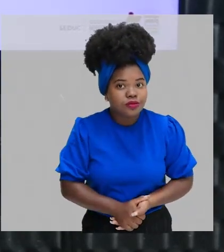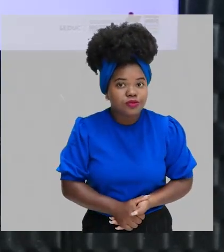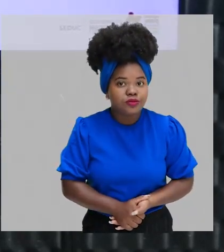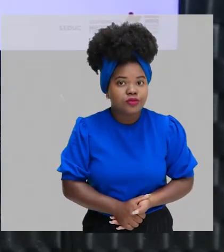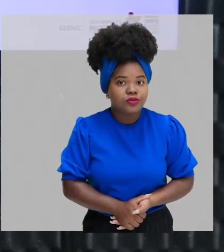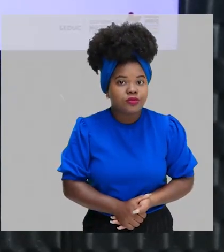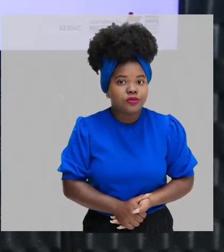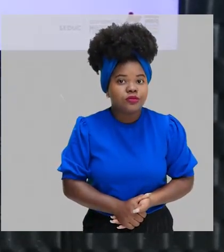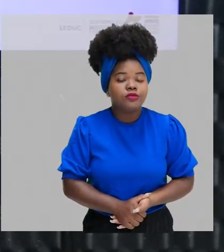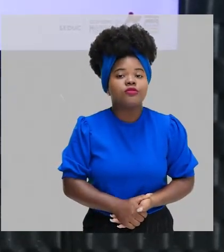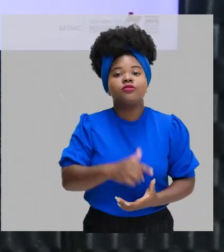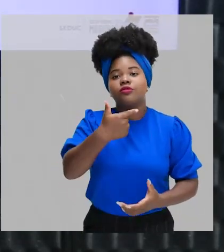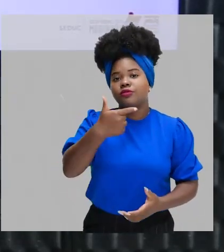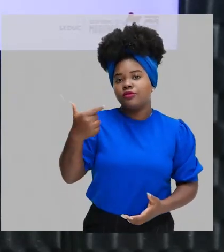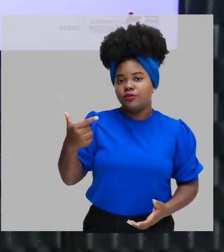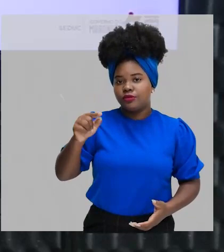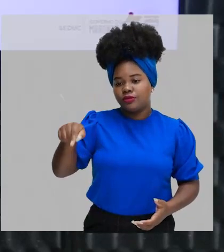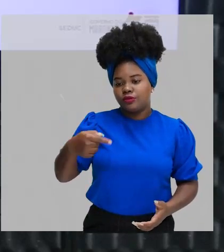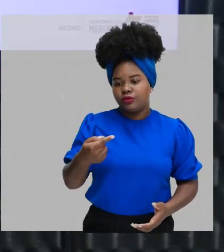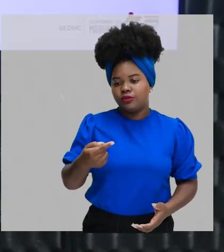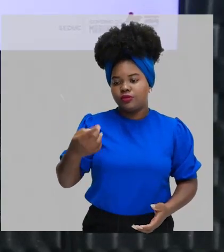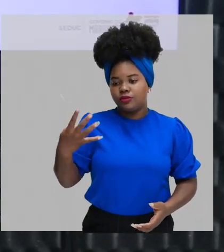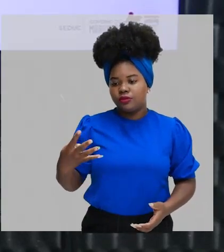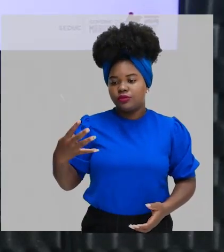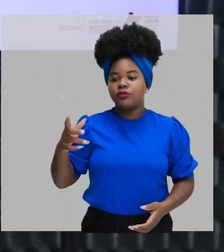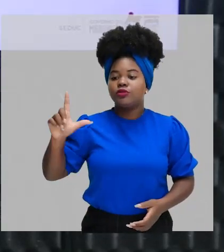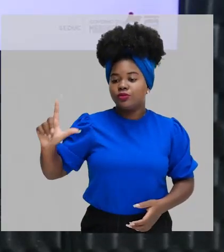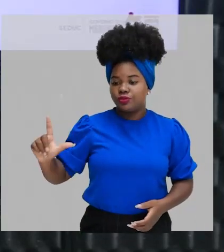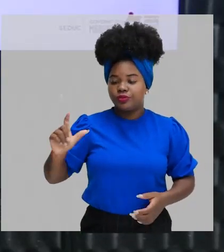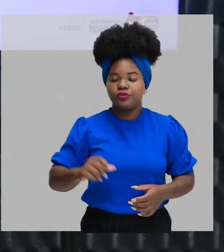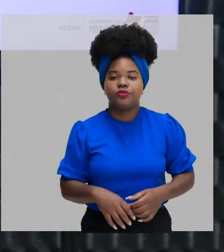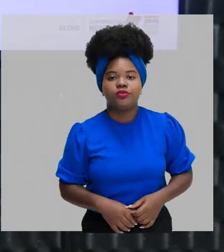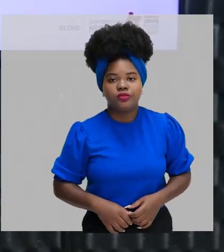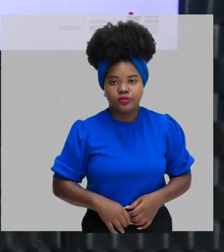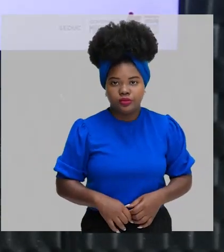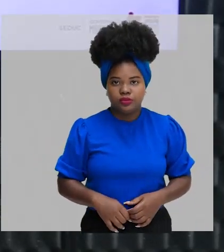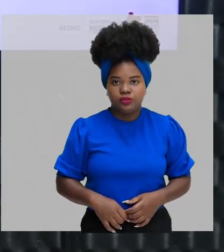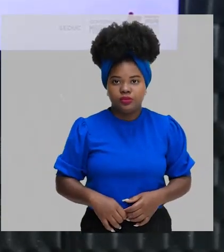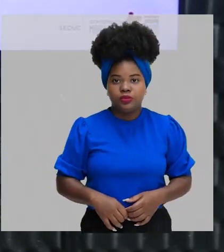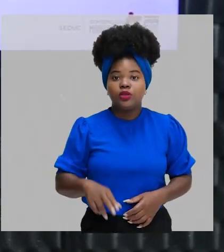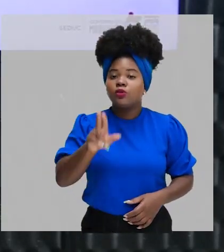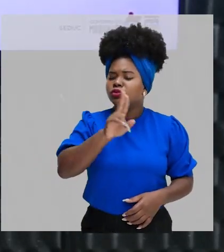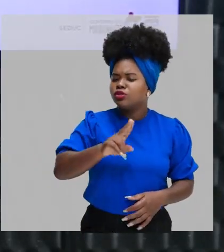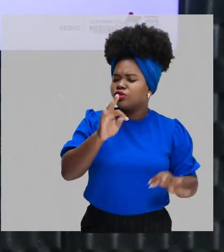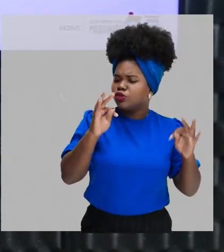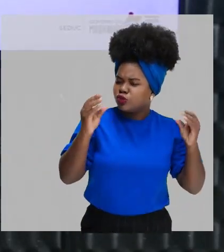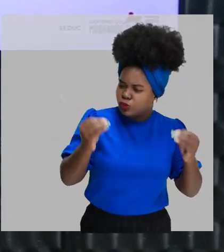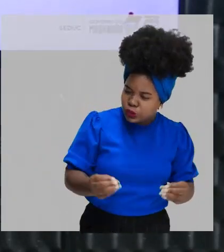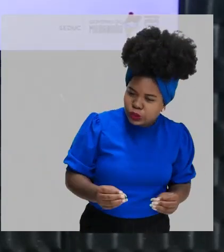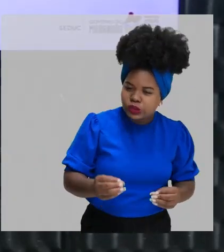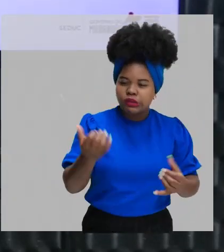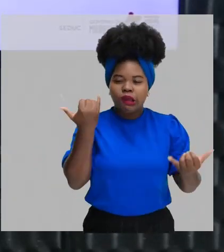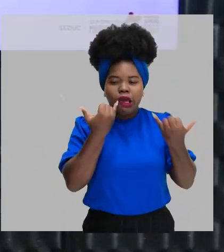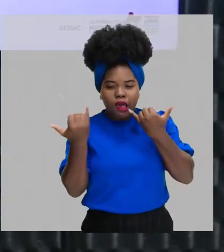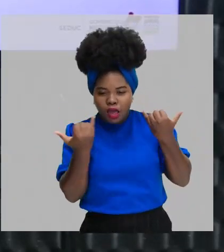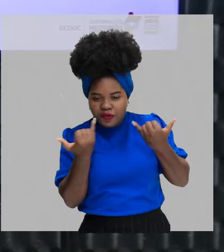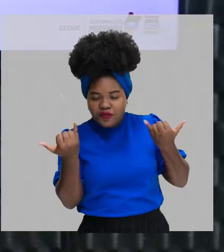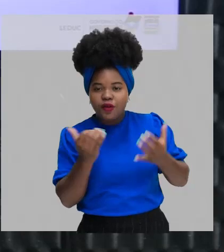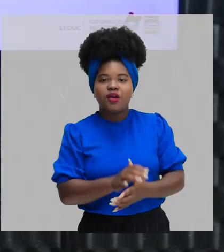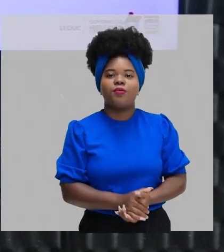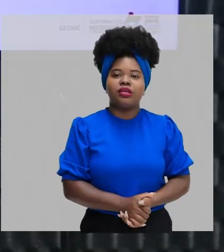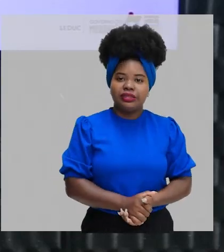esse volume equivale a 22,4 litros. Show de bola? Então, utilizando todas essas